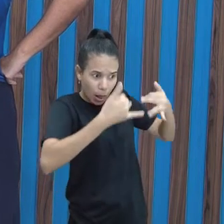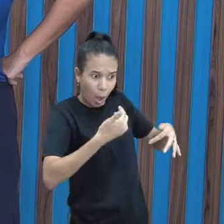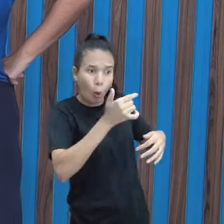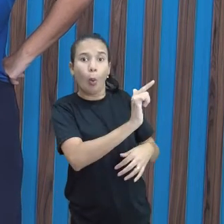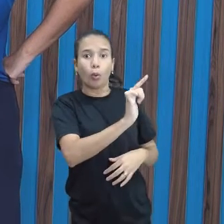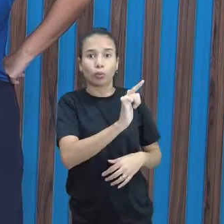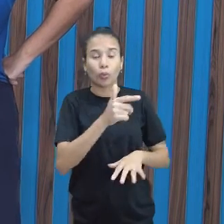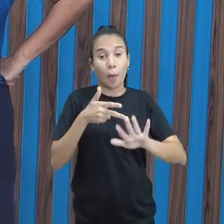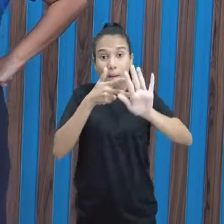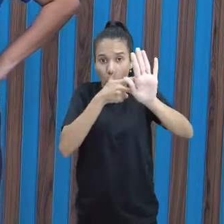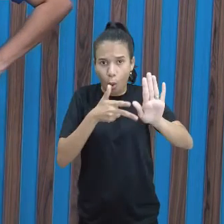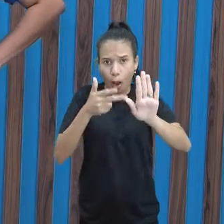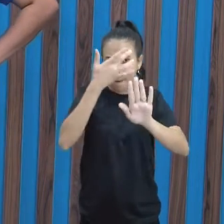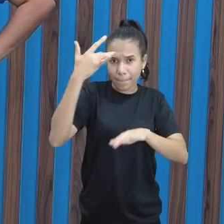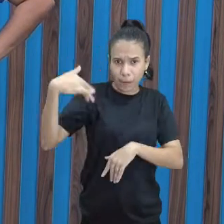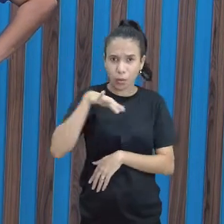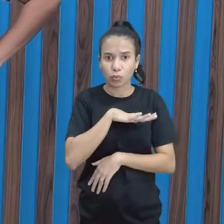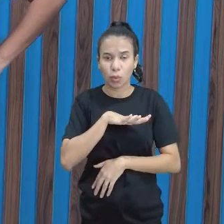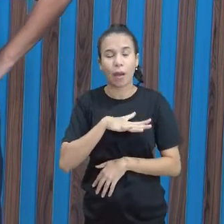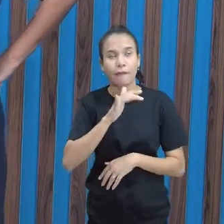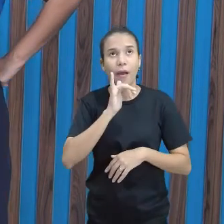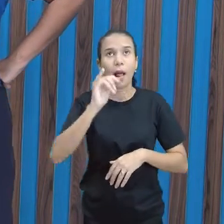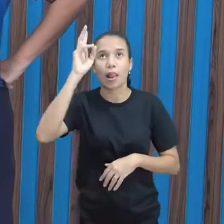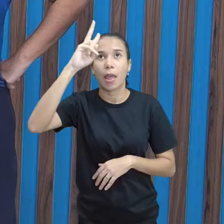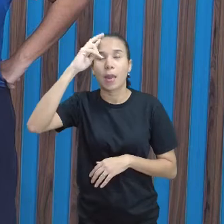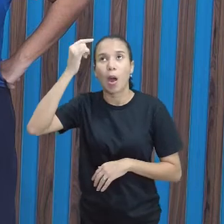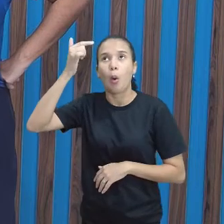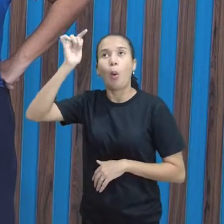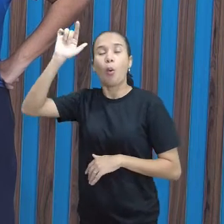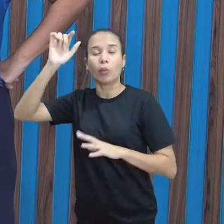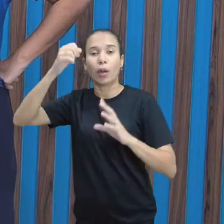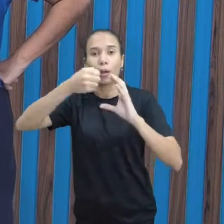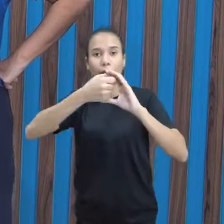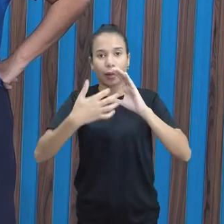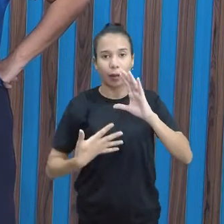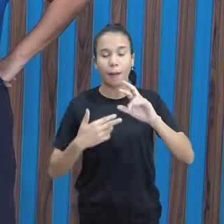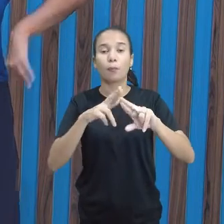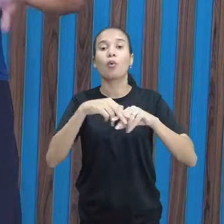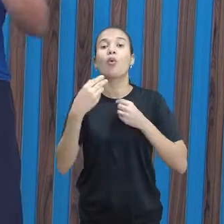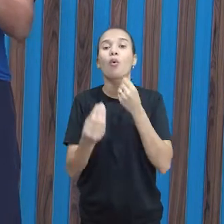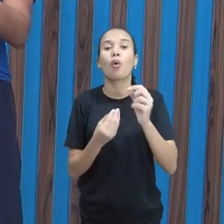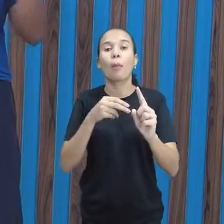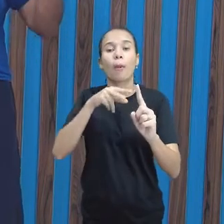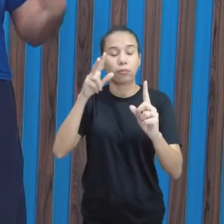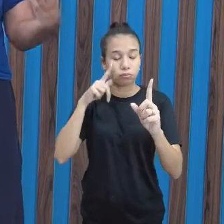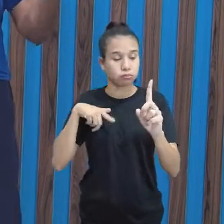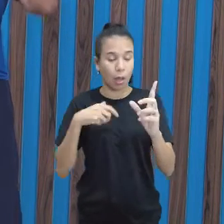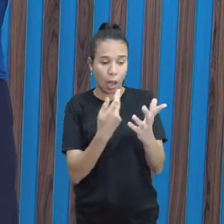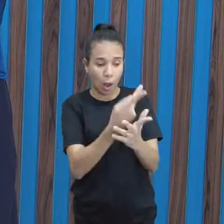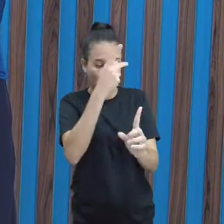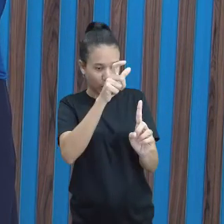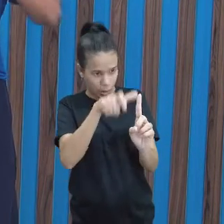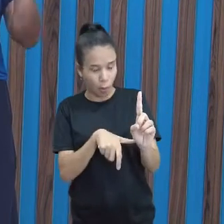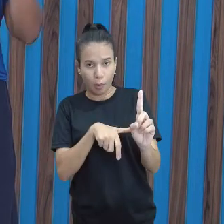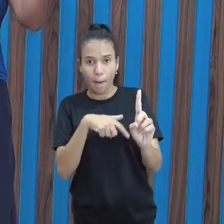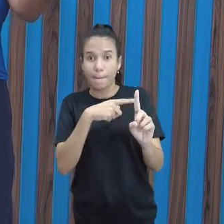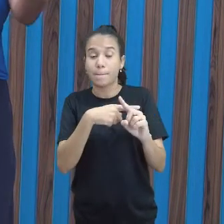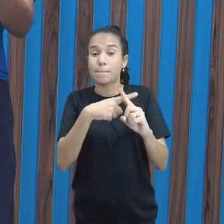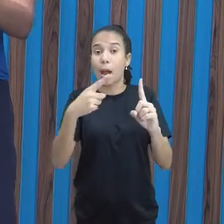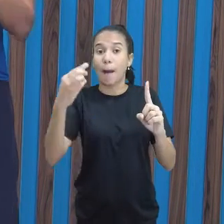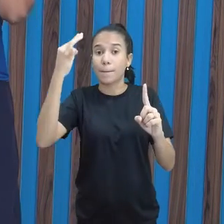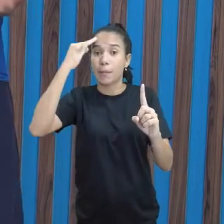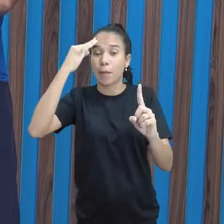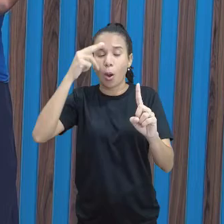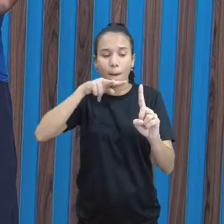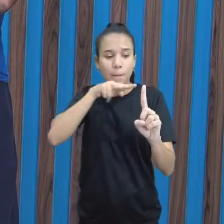A produção ali, que estão ali escondidinhos, eles vão se lembrar de um outro jeito. Por quê? Porque a gente pode ter um fato, mas as